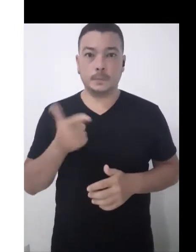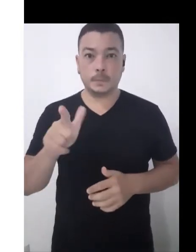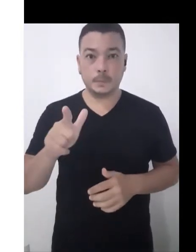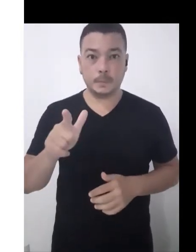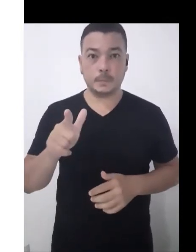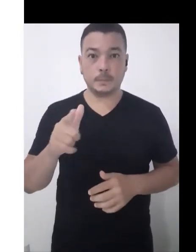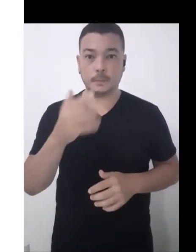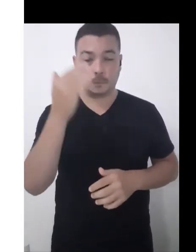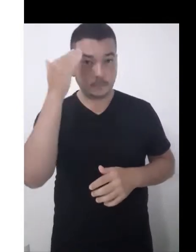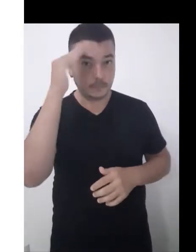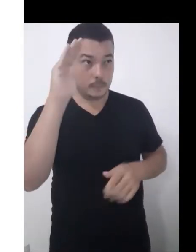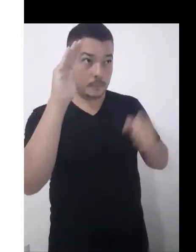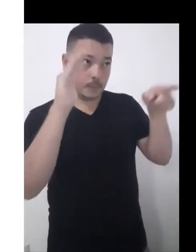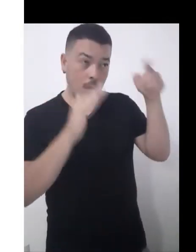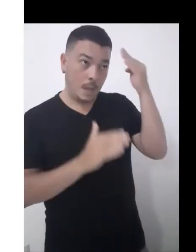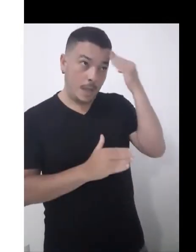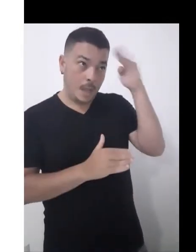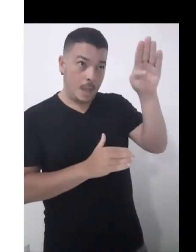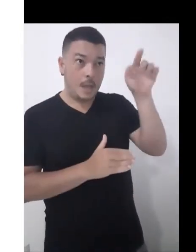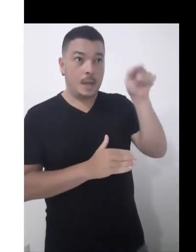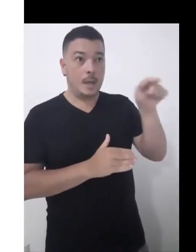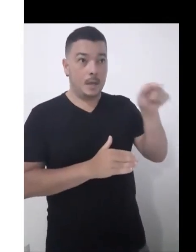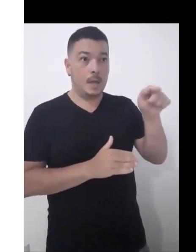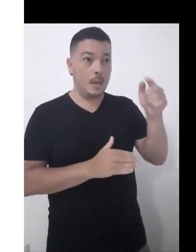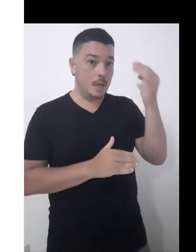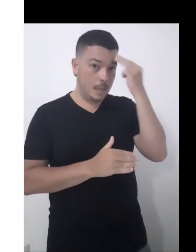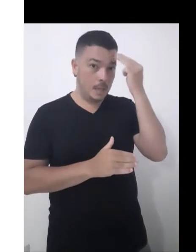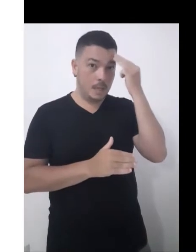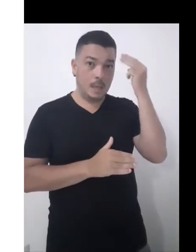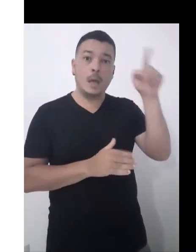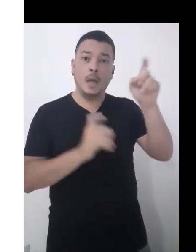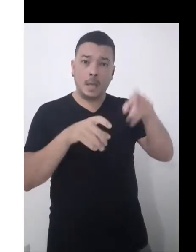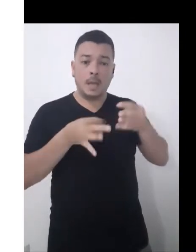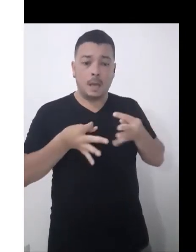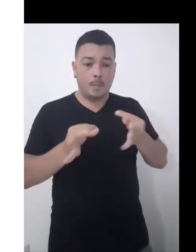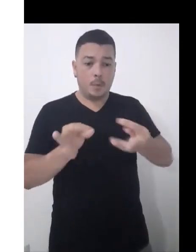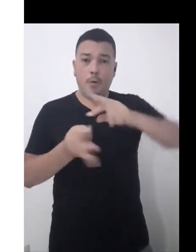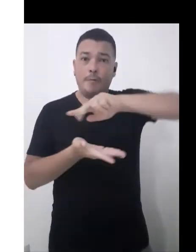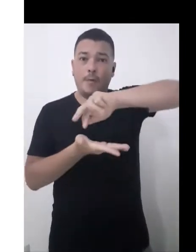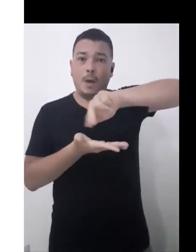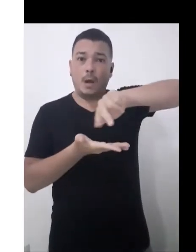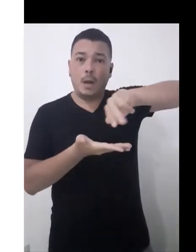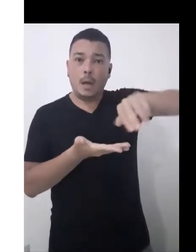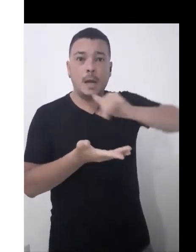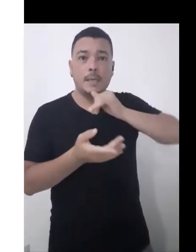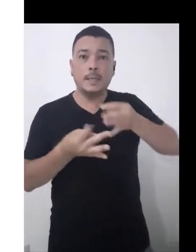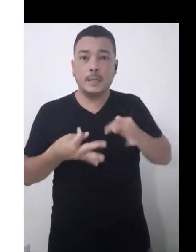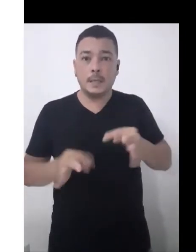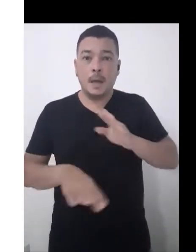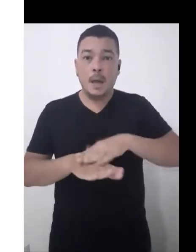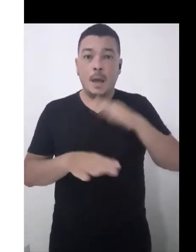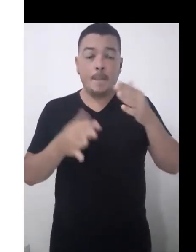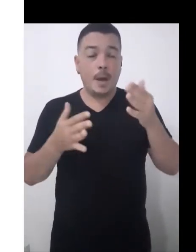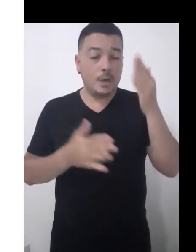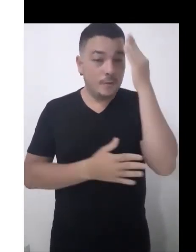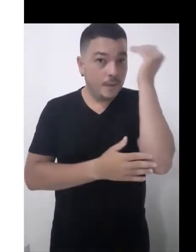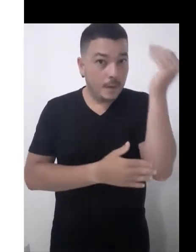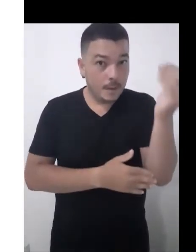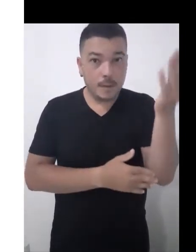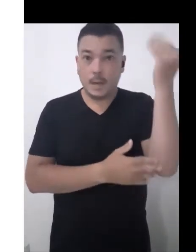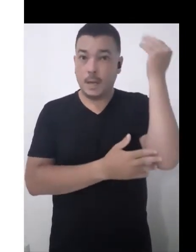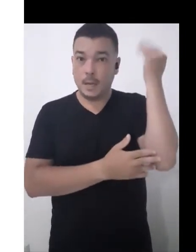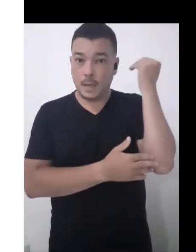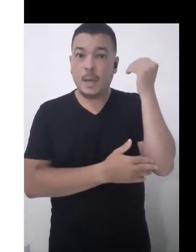memória principal pode ser construída de acordo com diversas tecnologias. Né? A tecnologia que tem feito mais sucesso já há algumas décadas